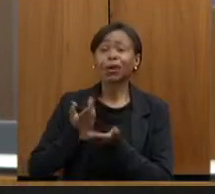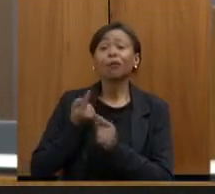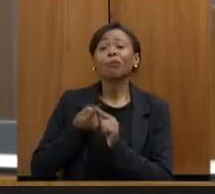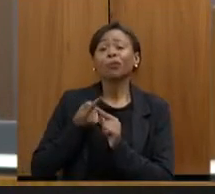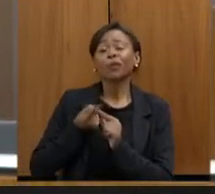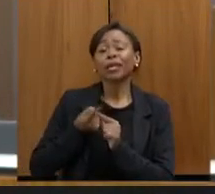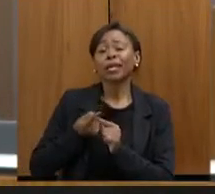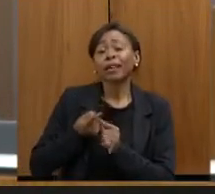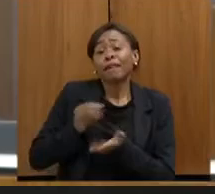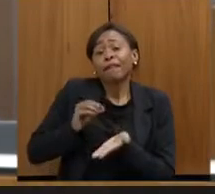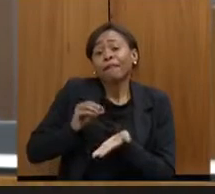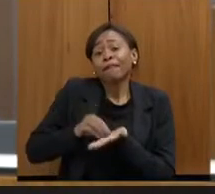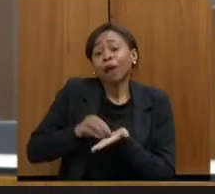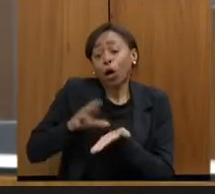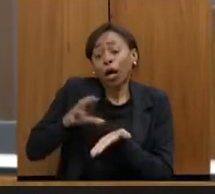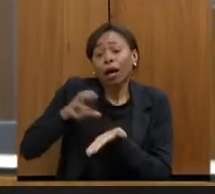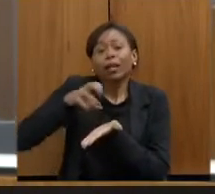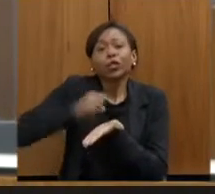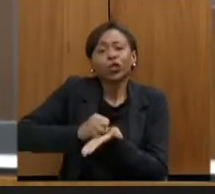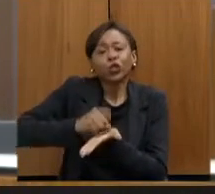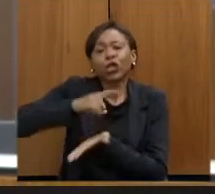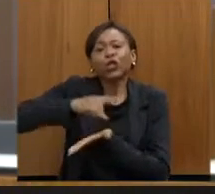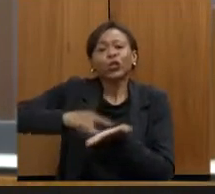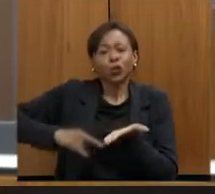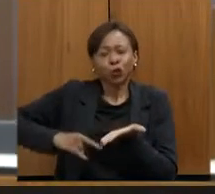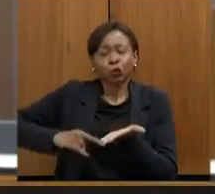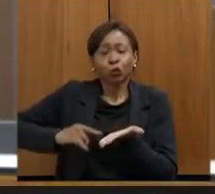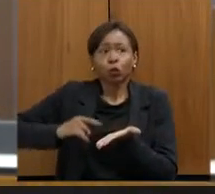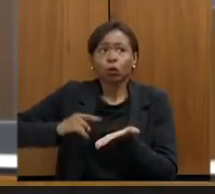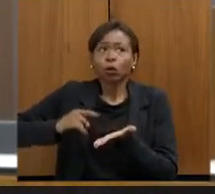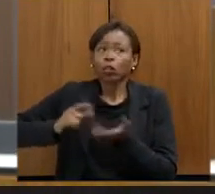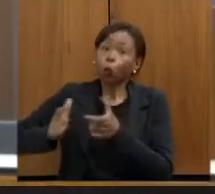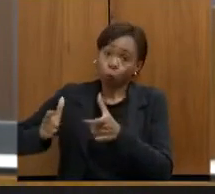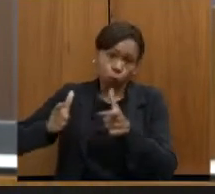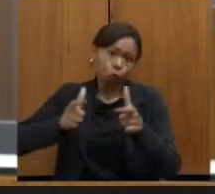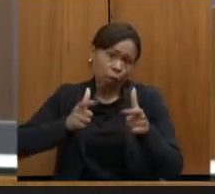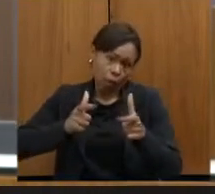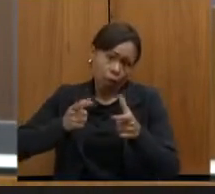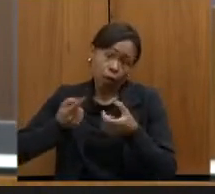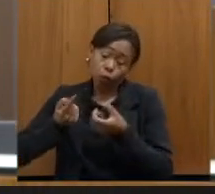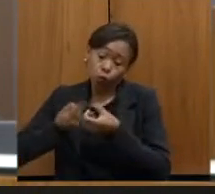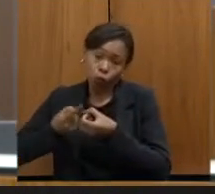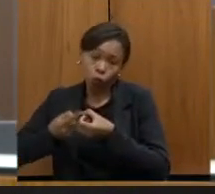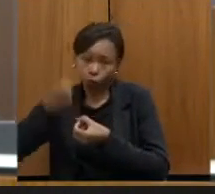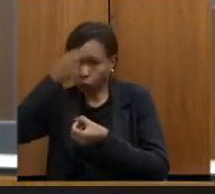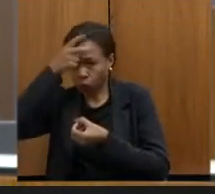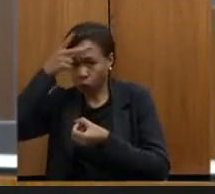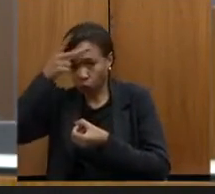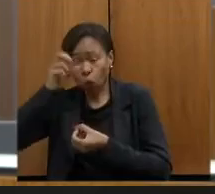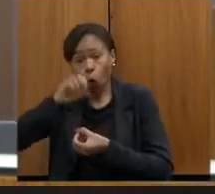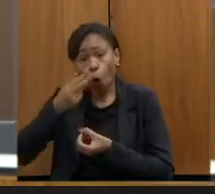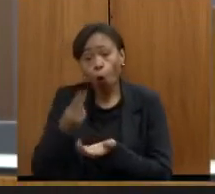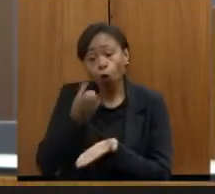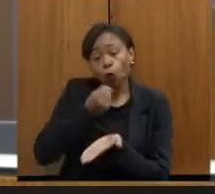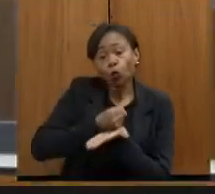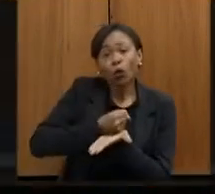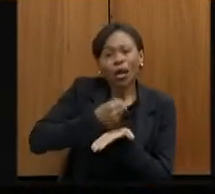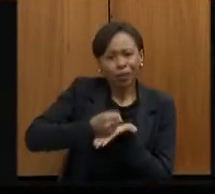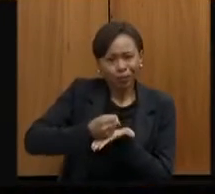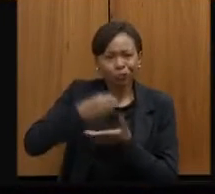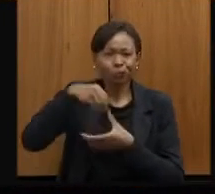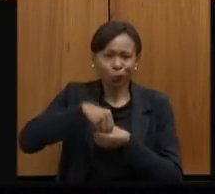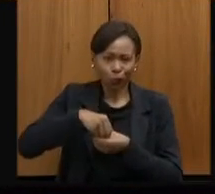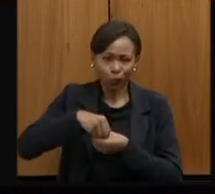registrado em algumas das instâncias, ou no município ou no cartório de registro imóveis. então,